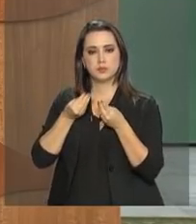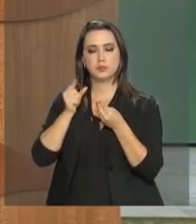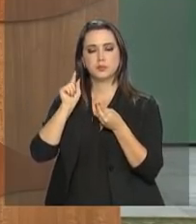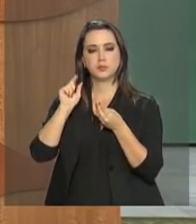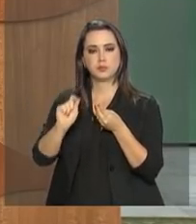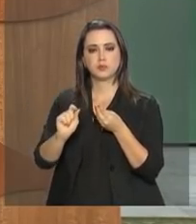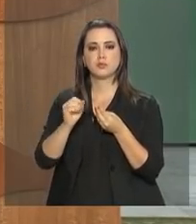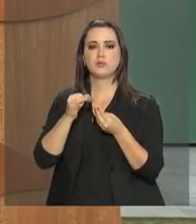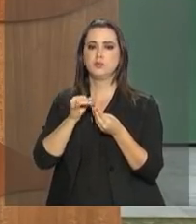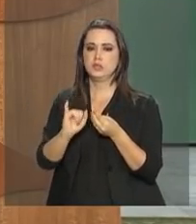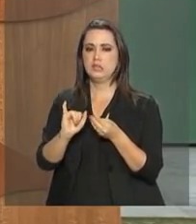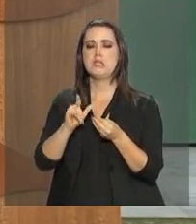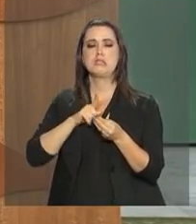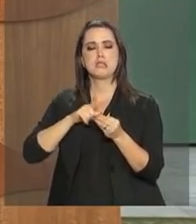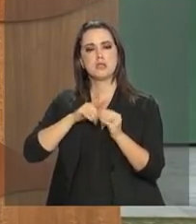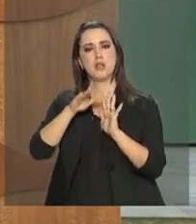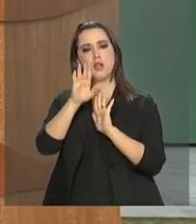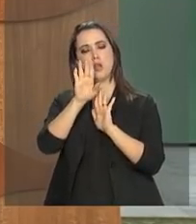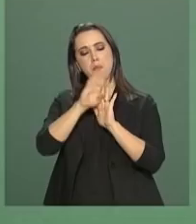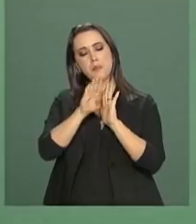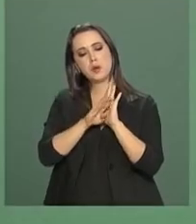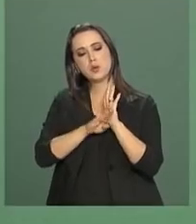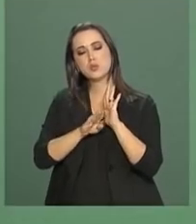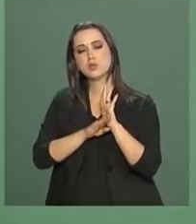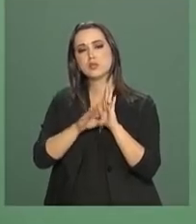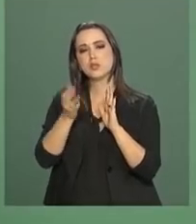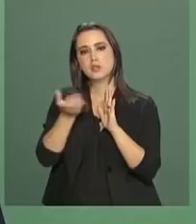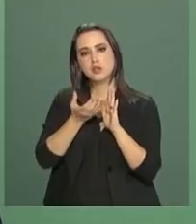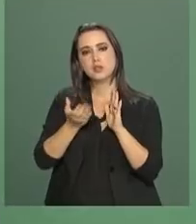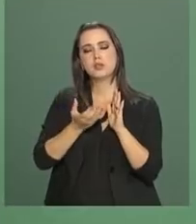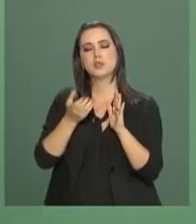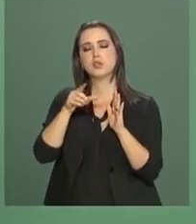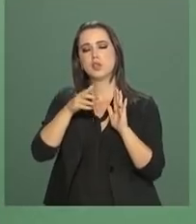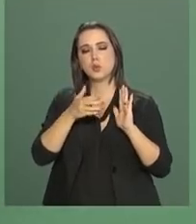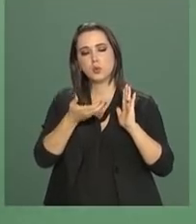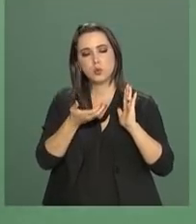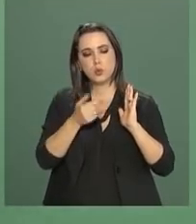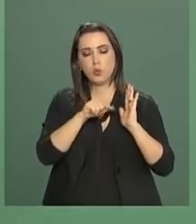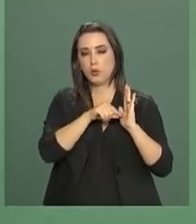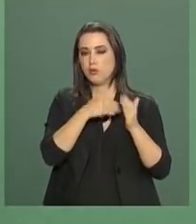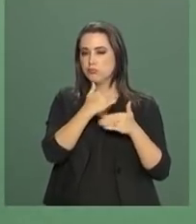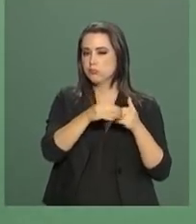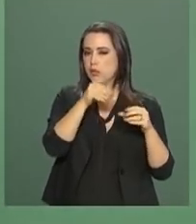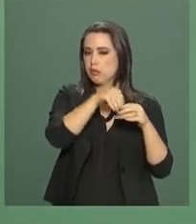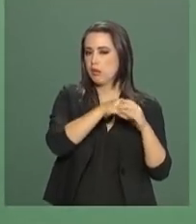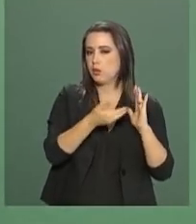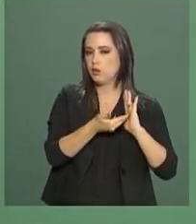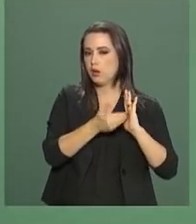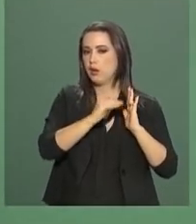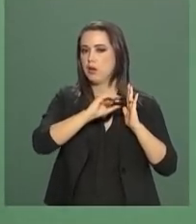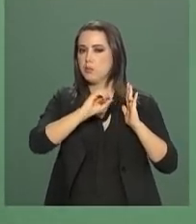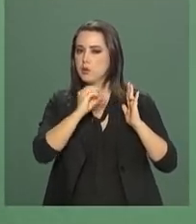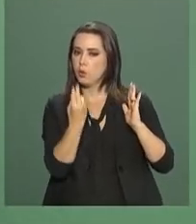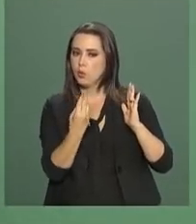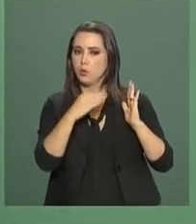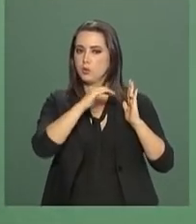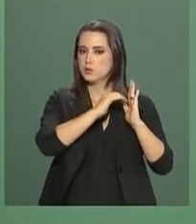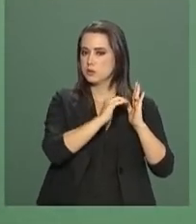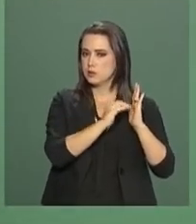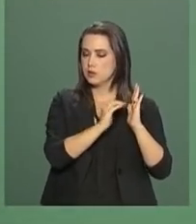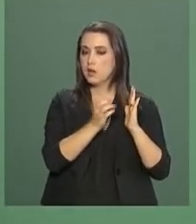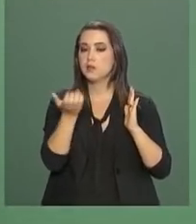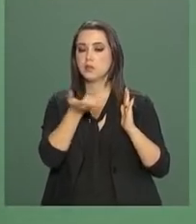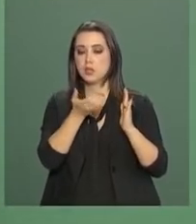eventuais projetos que ainda estejam em andamento na câmara e no senado sobre os quais haja interesse